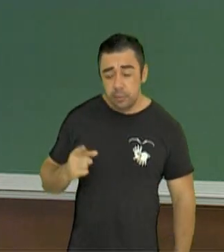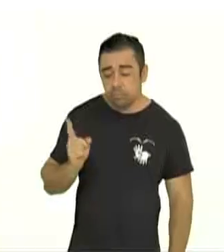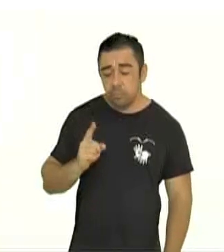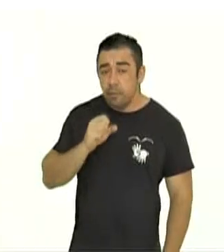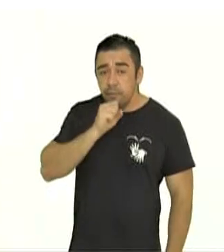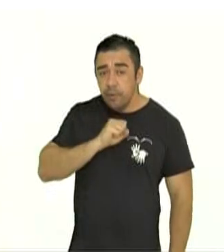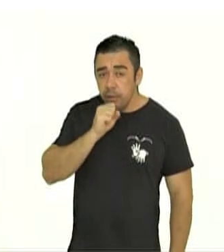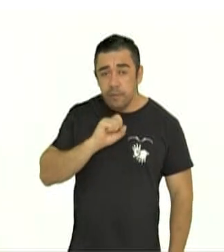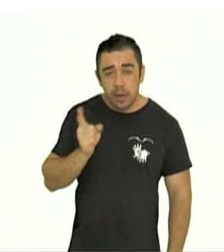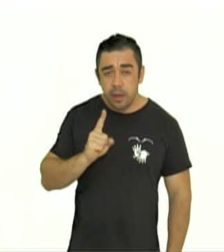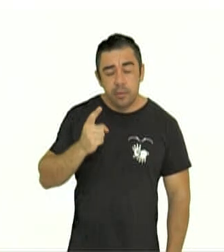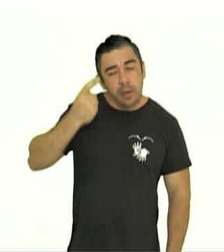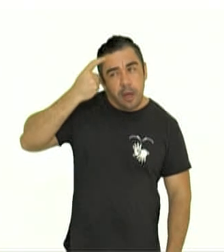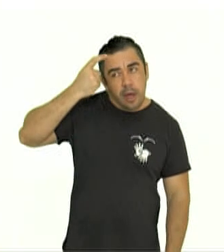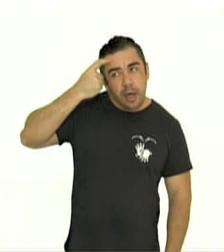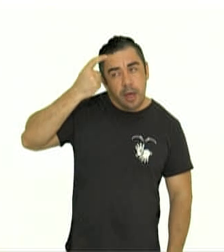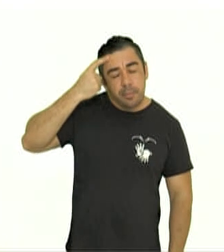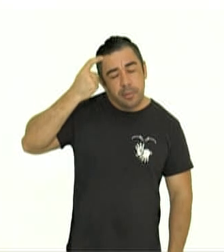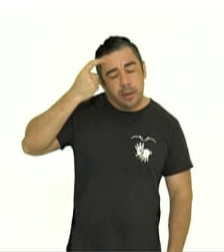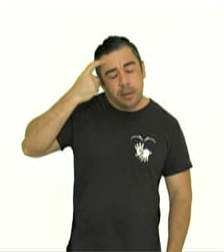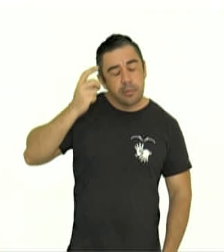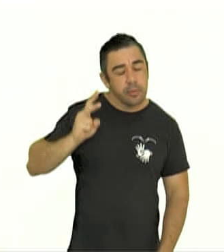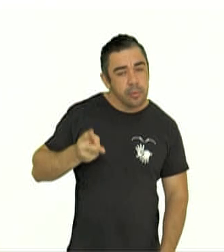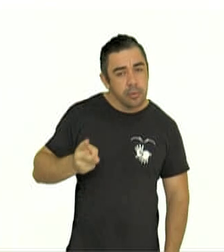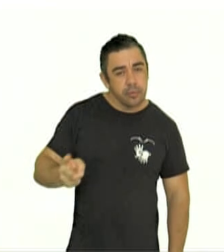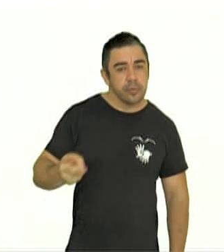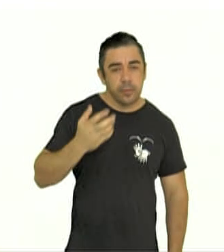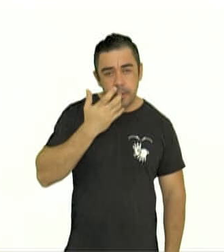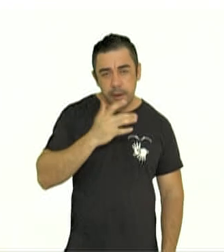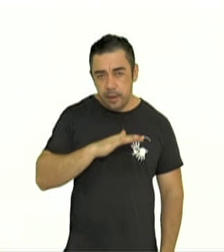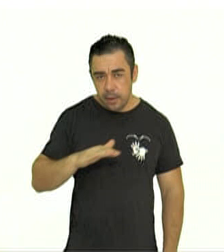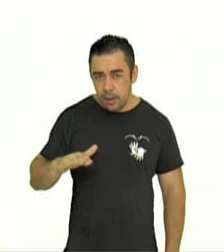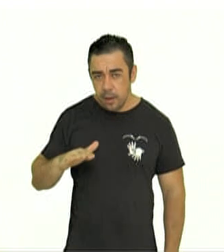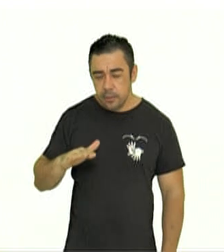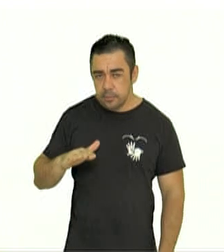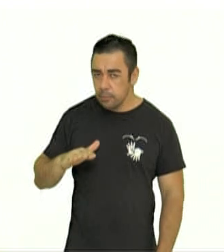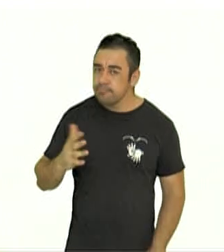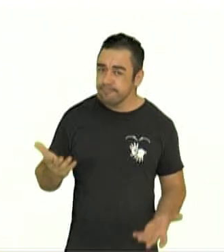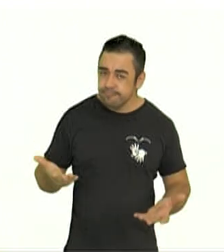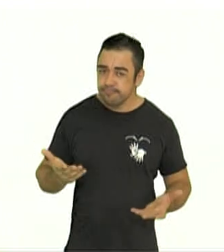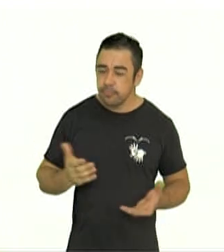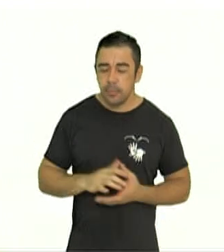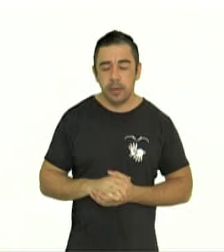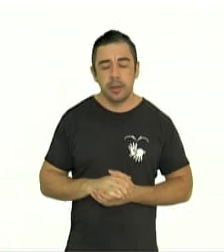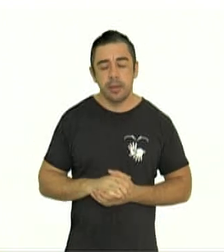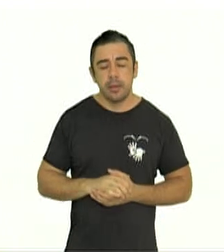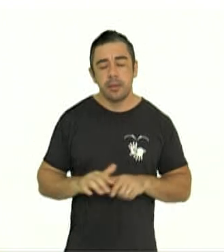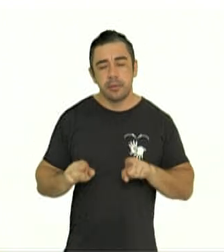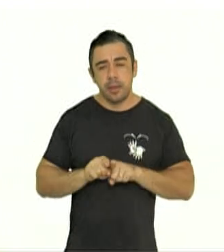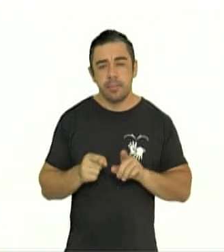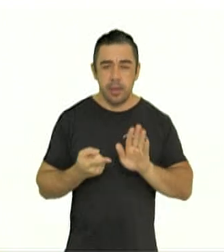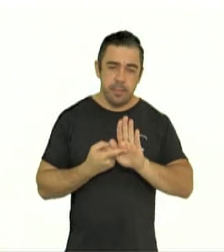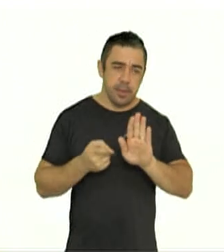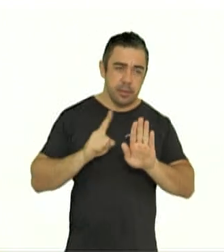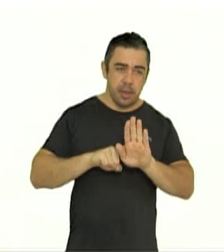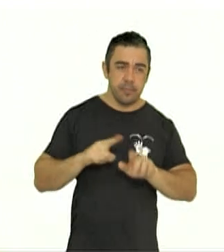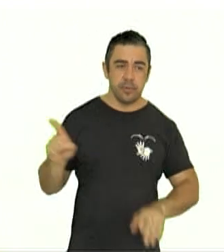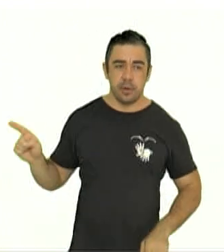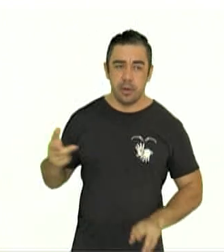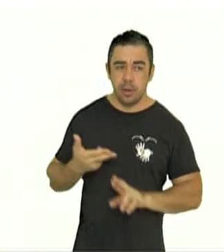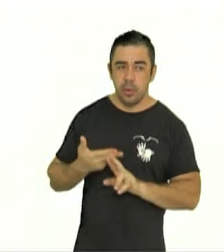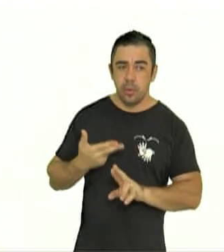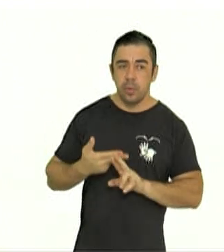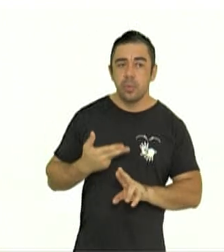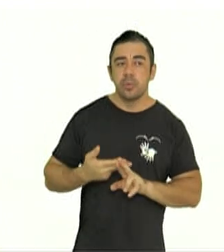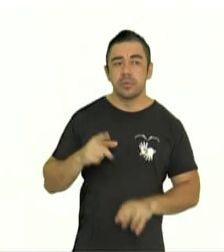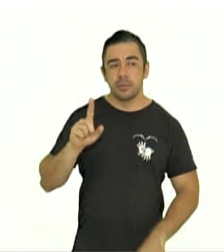envelhecer, né? Já que a pessoa com a síndrome de Down mantém-se em uma idade. Como fica claro pela metáfora do Peter Pan, que ele usa a